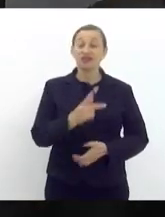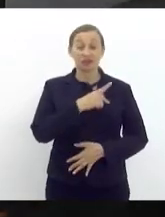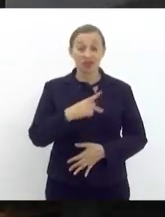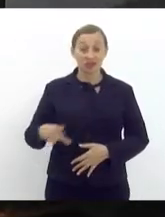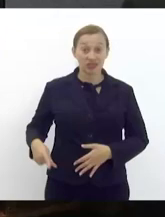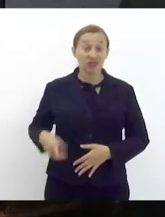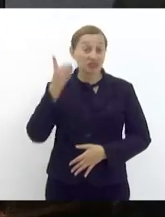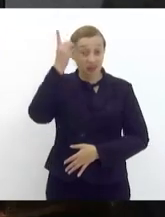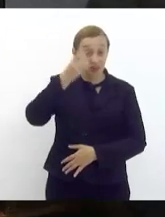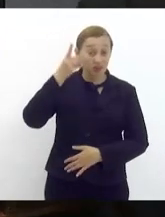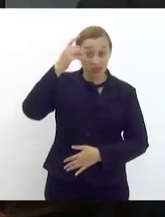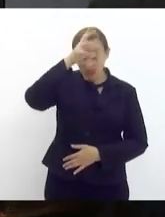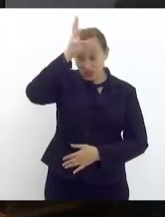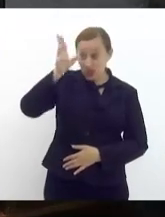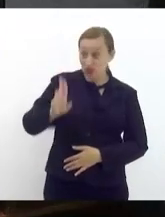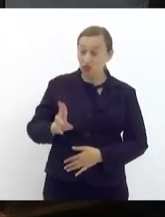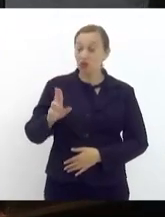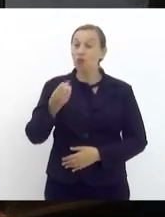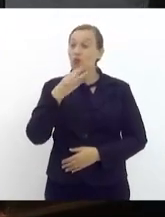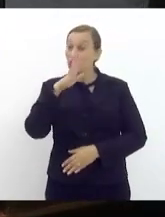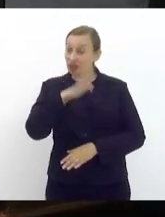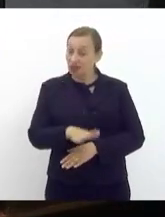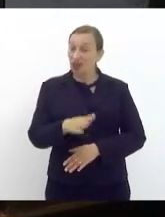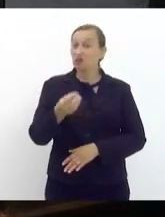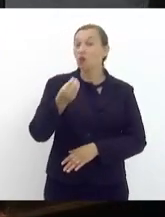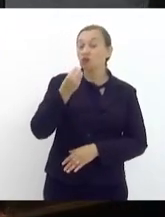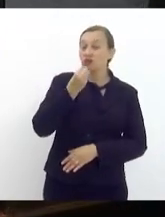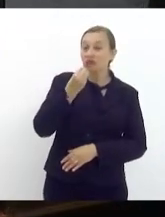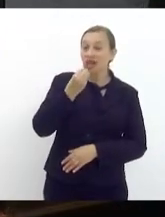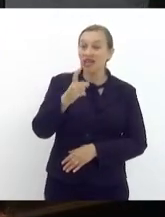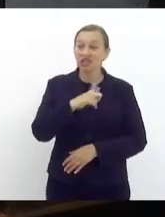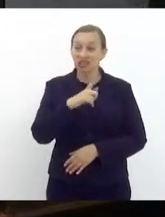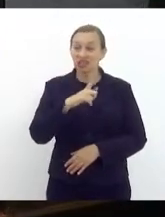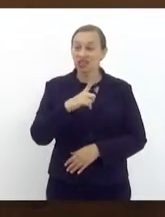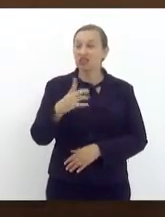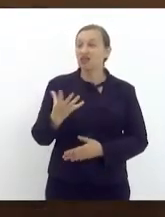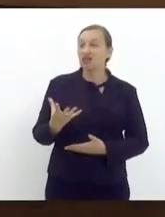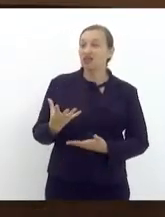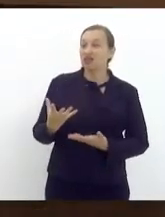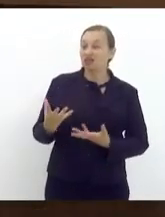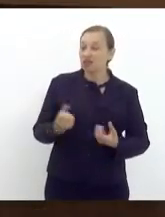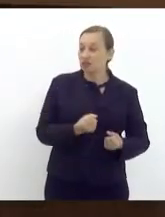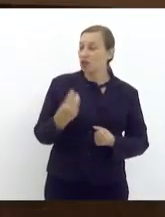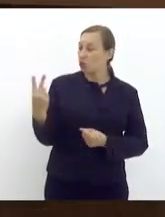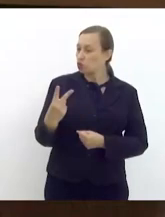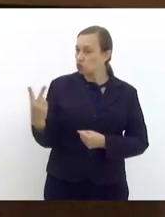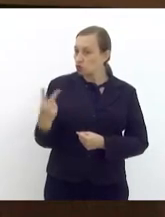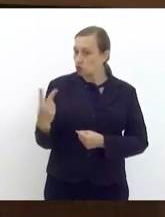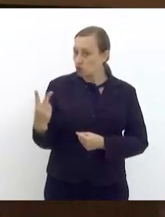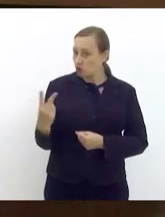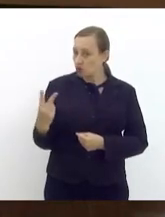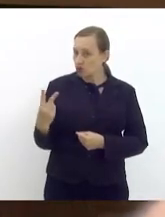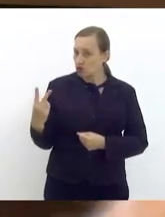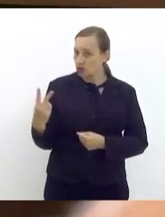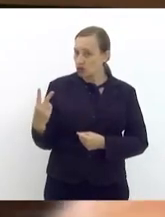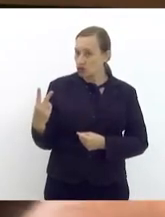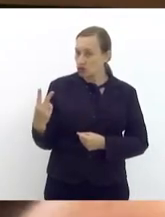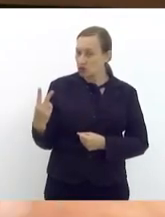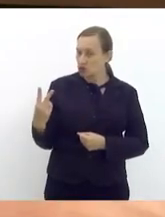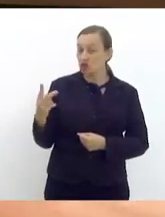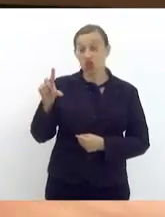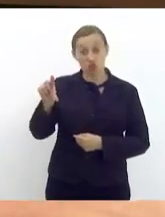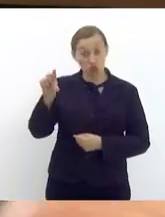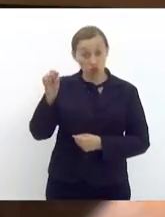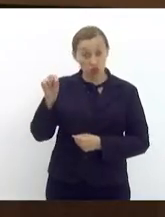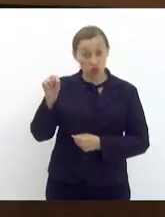Presidente, deputada Tiaju, boa tarde. Tive a oportunidade de receber os dois candidatos. Tenho estima